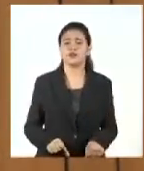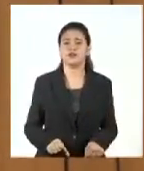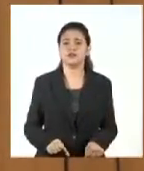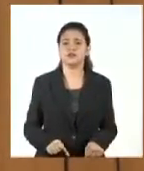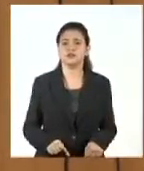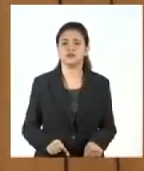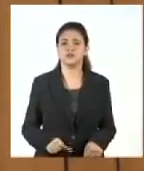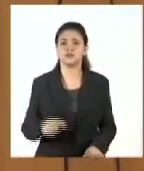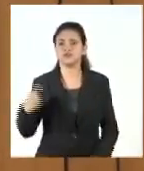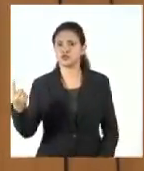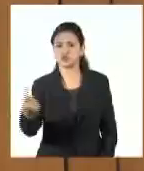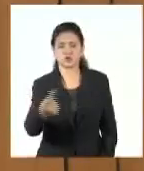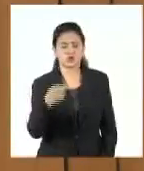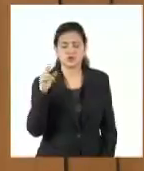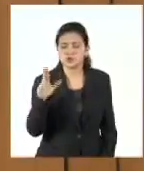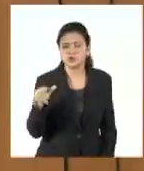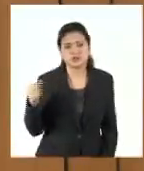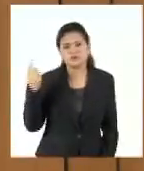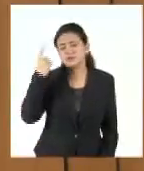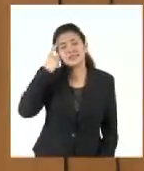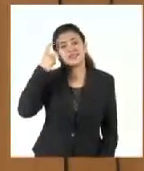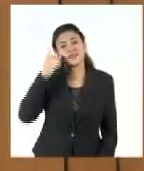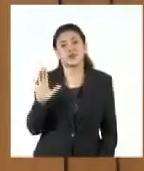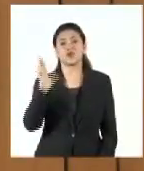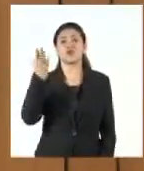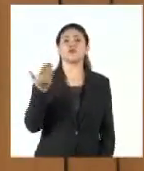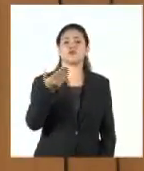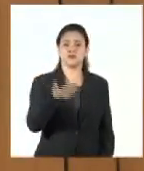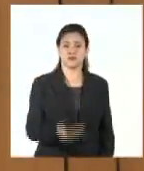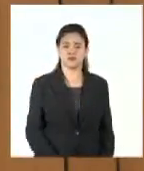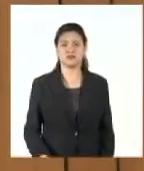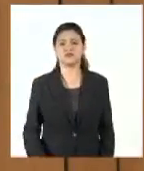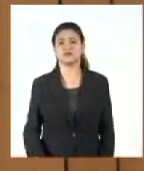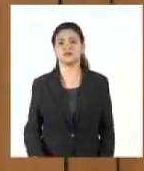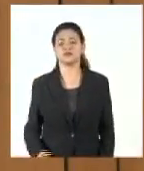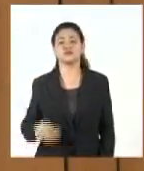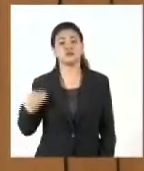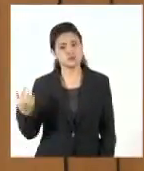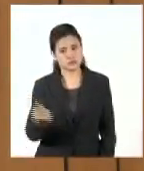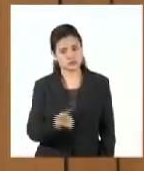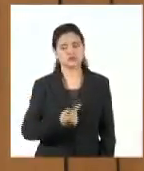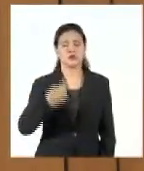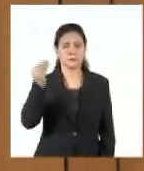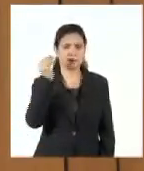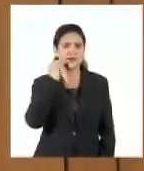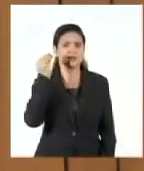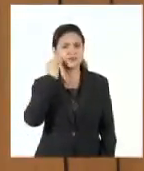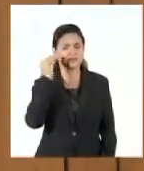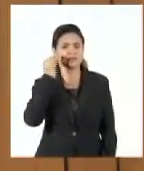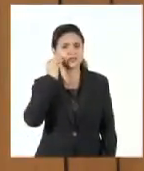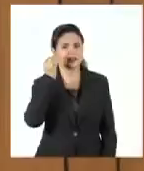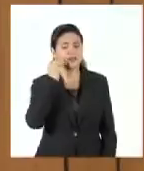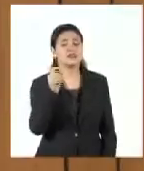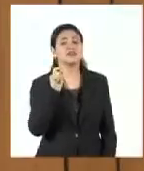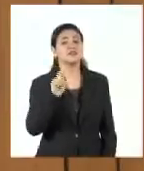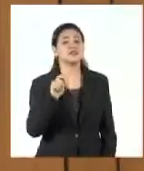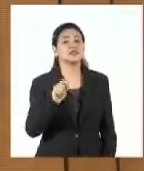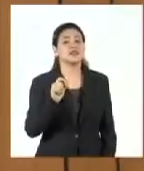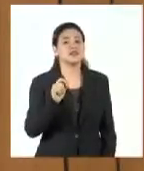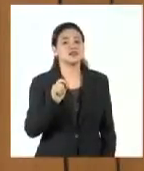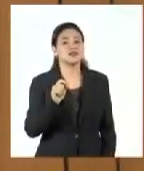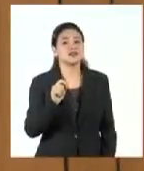imaginávamos. De fato, nós vemos um desalinho no